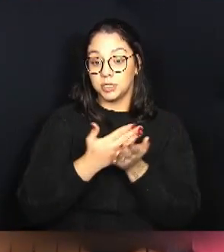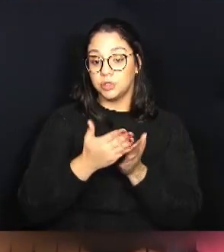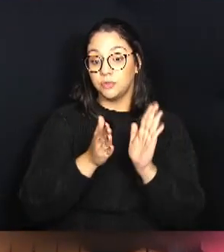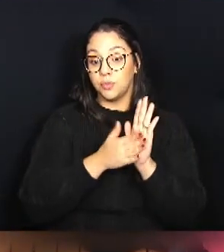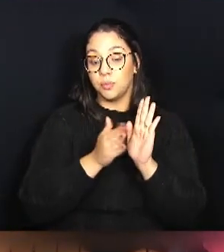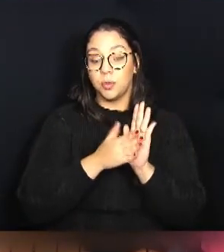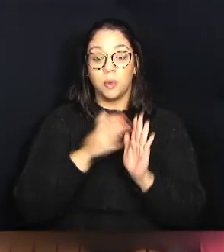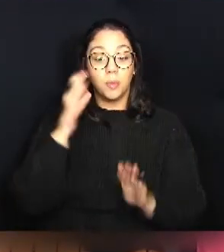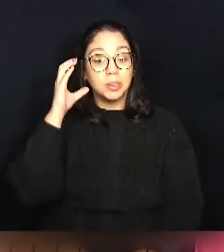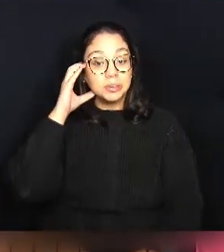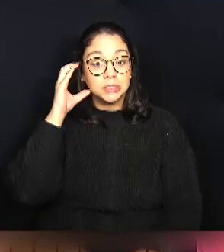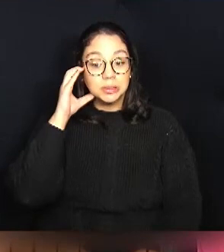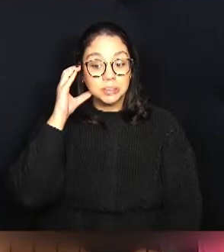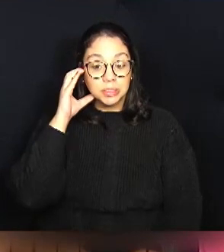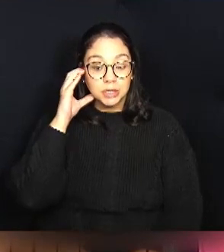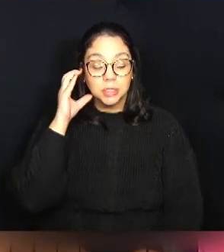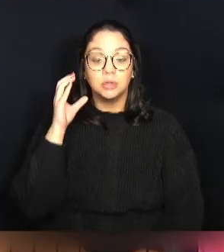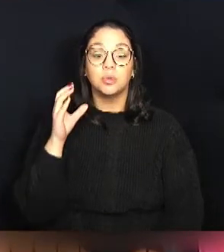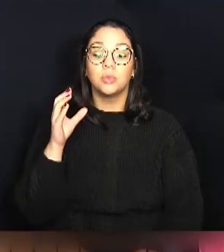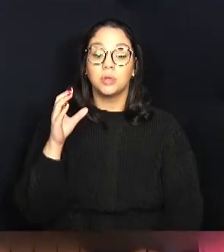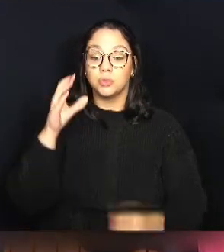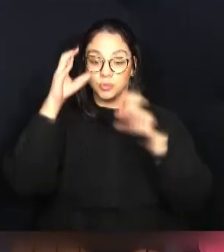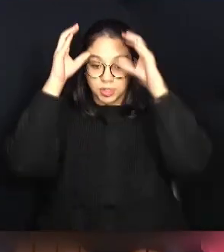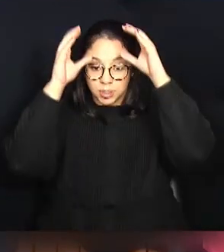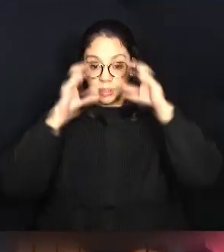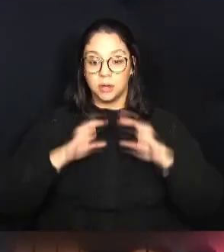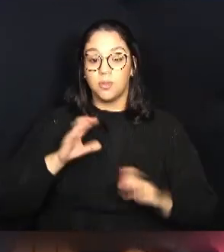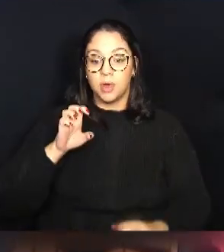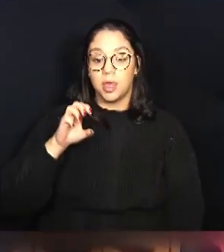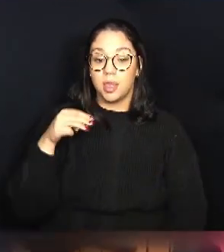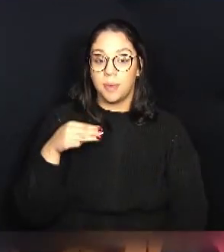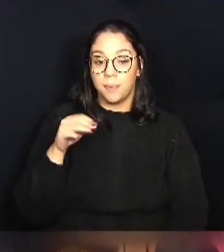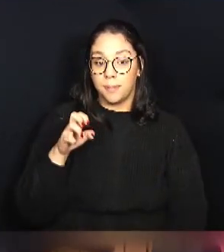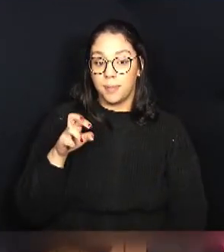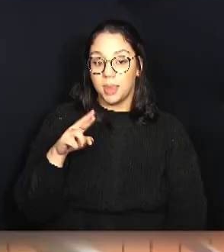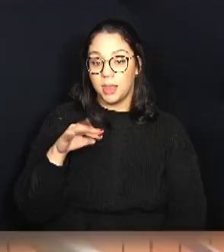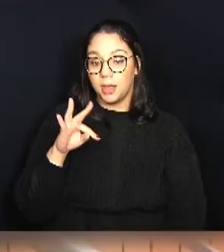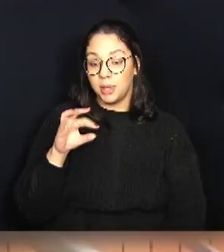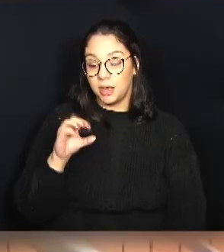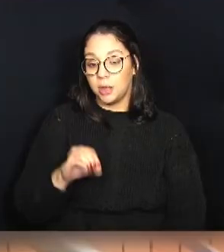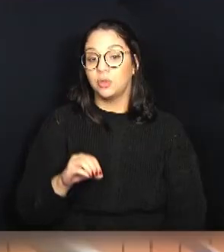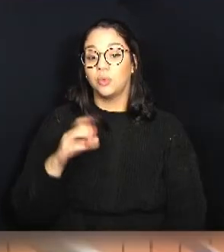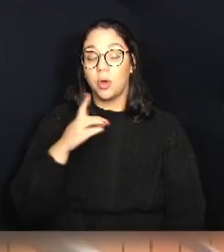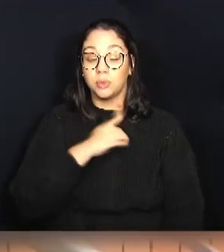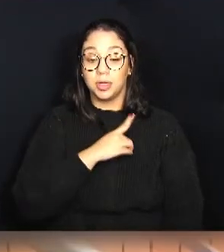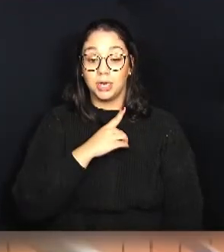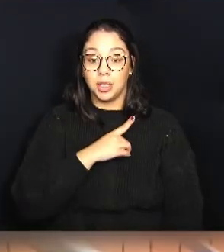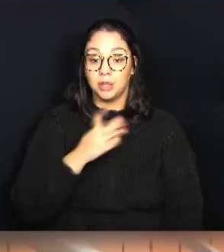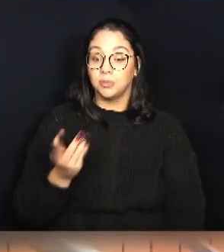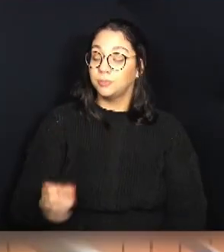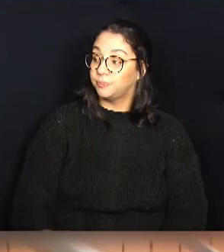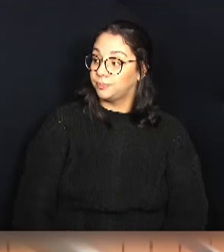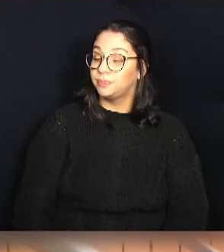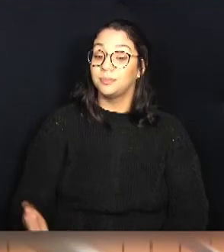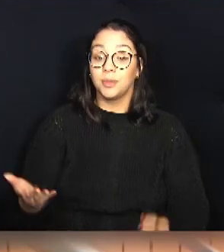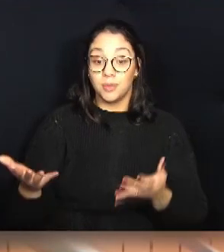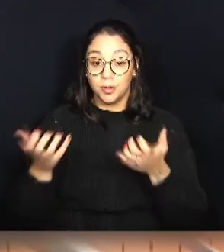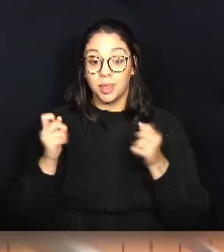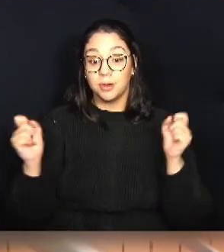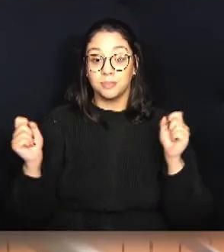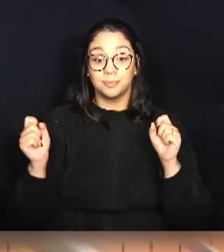o título de cidadão emérito ao delegado José Roberto Rocha Soares. Quero destacar aqui os familiares,